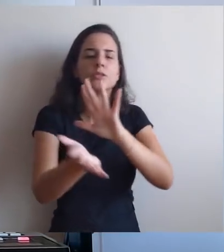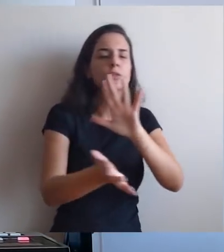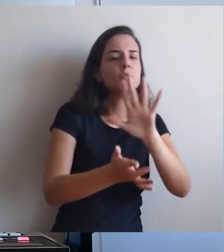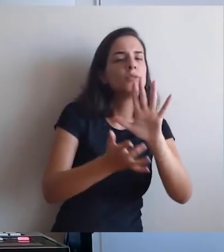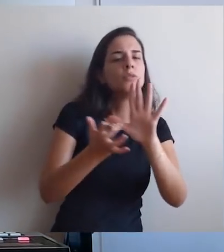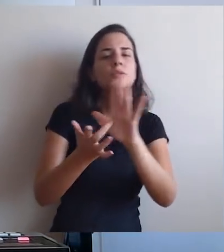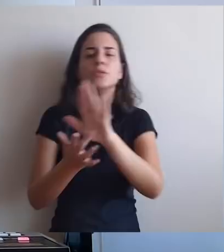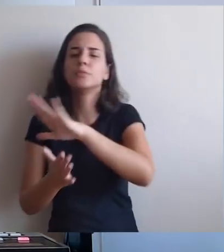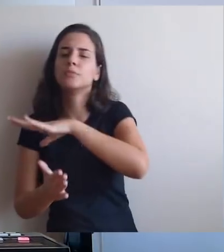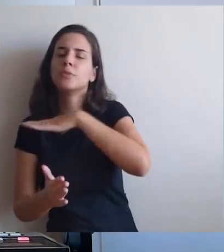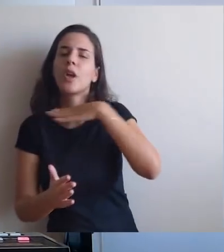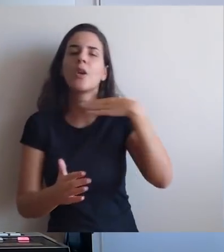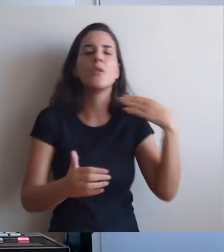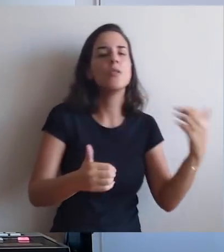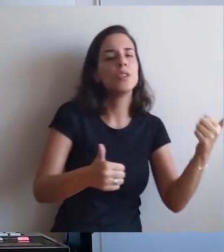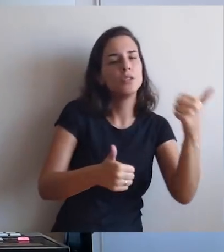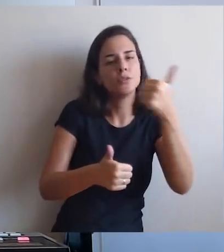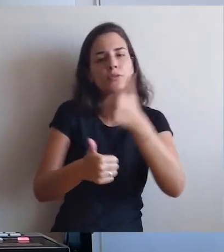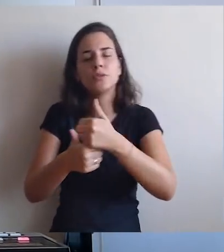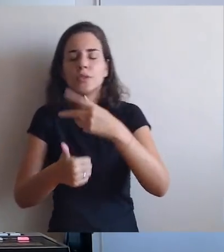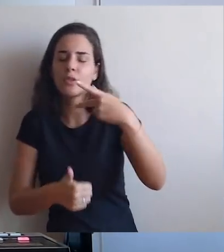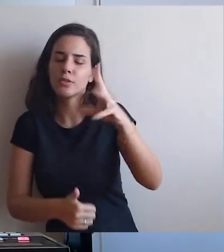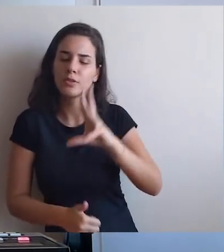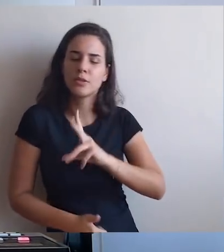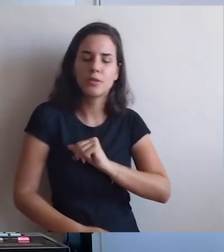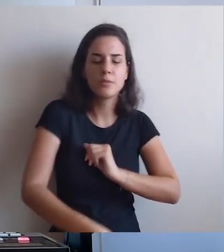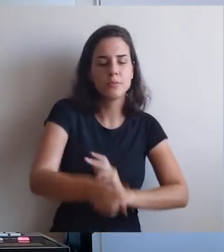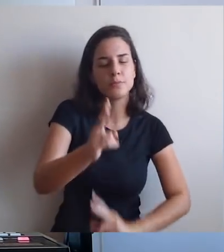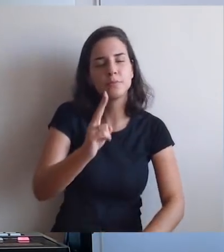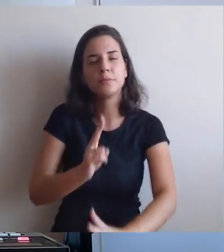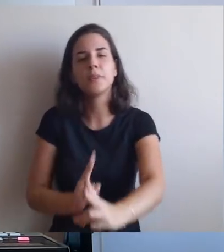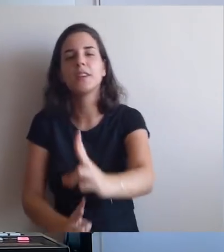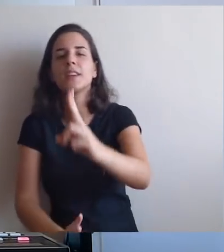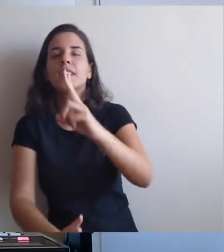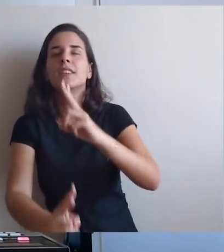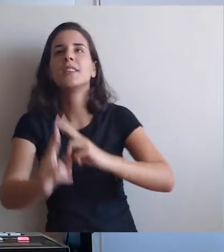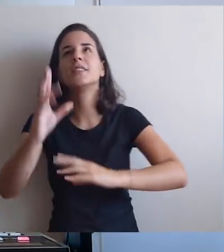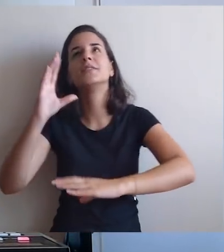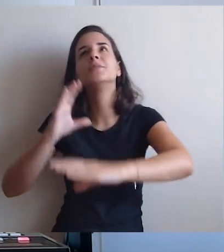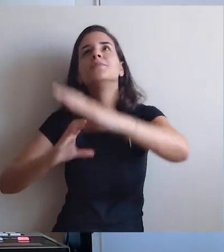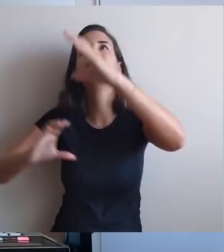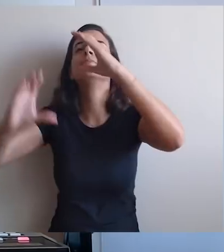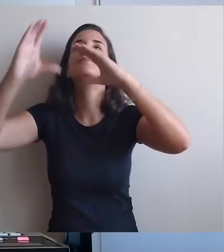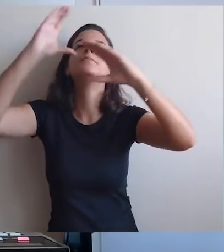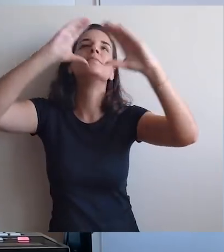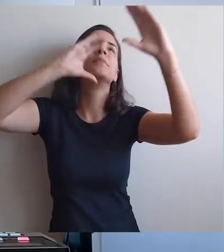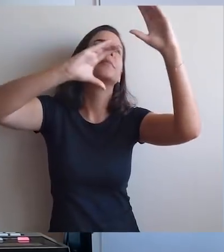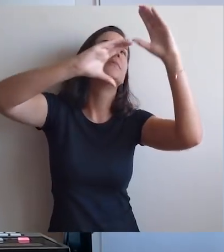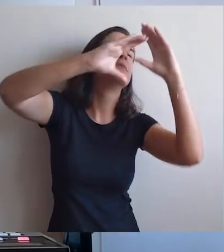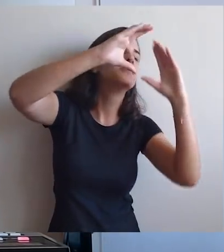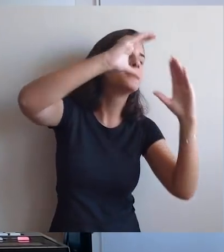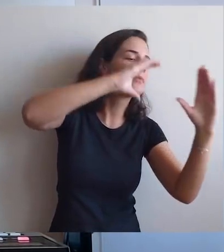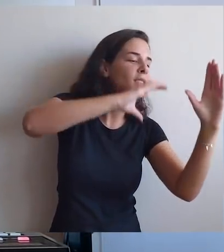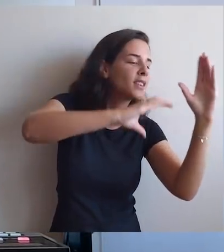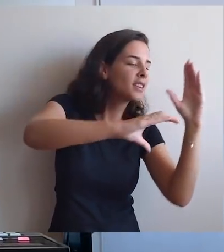sua vida vem nos dar, o seu amor é para sempre.